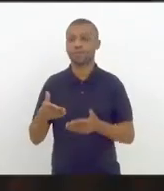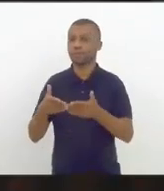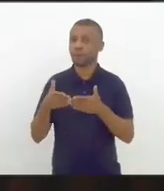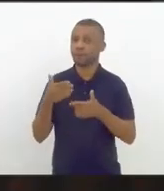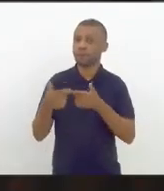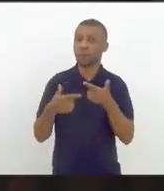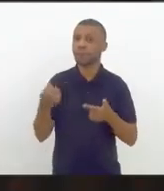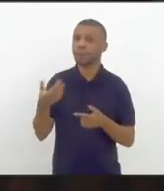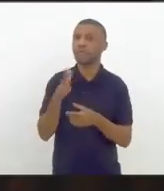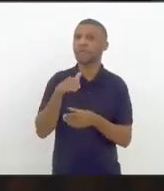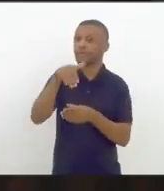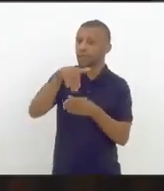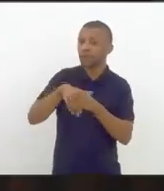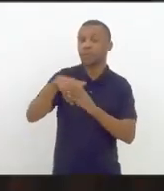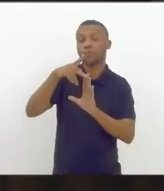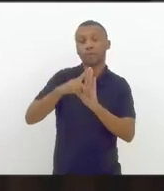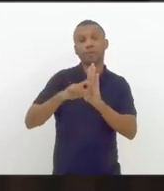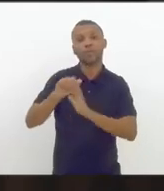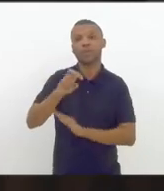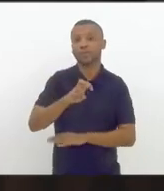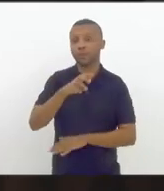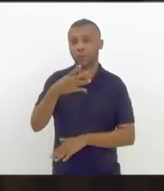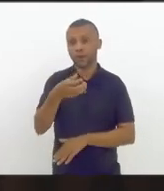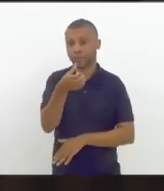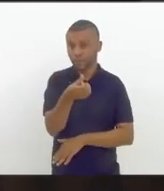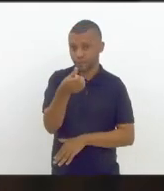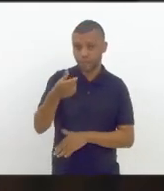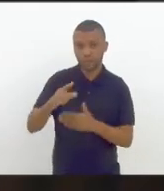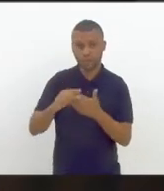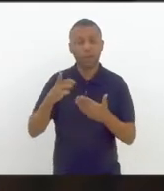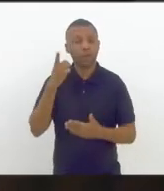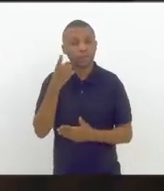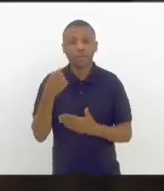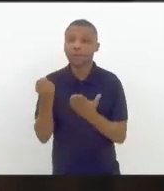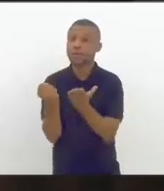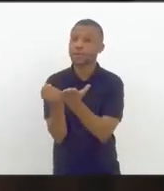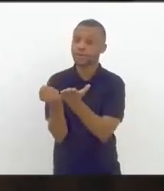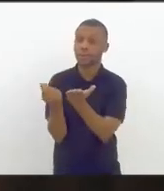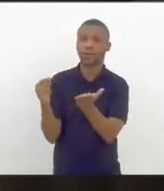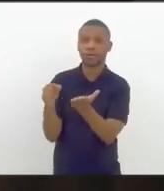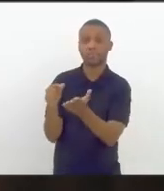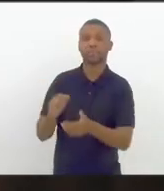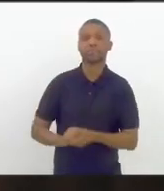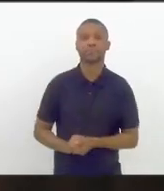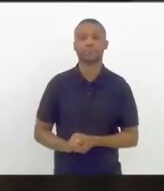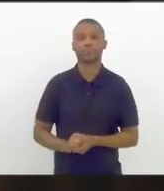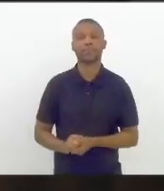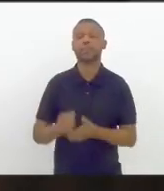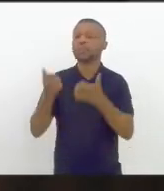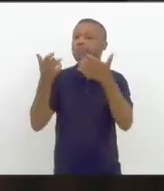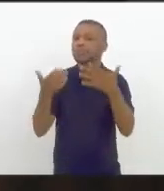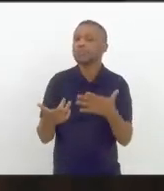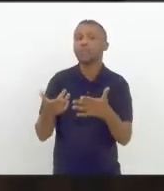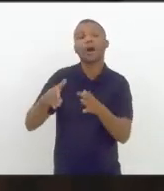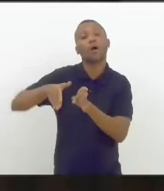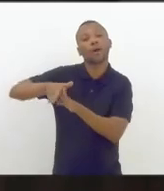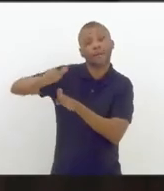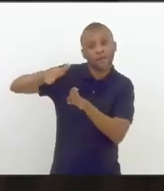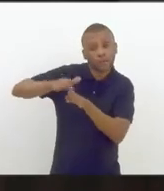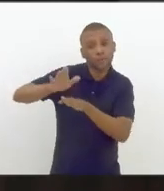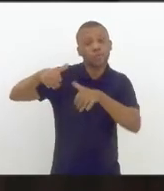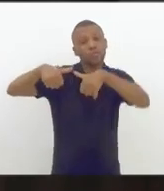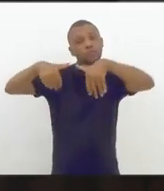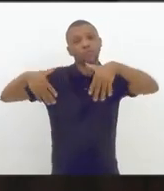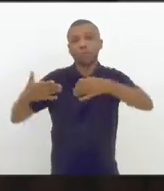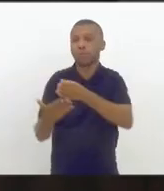nova votação do projeto de lei 5466, de autoria do deputado Samuel Malafaia, que institui diretrizes para a instituição